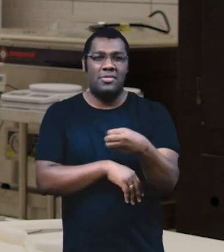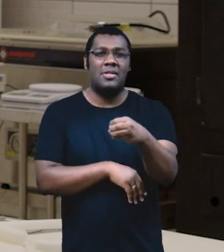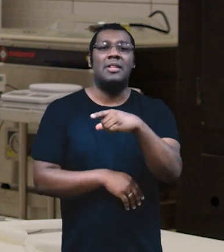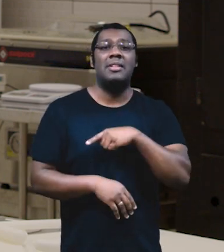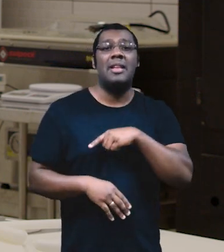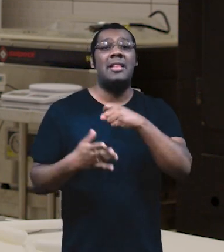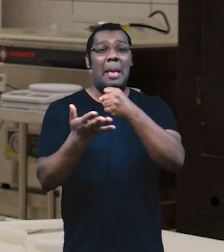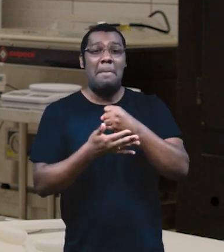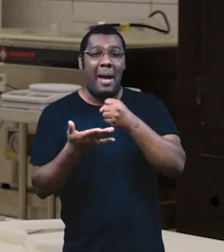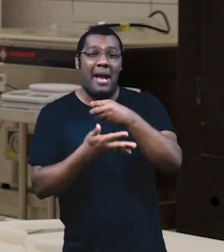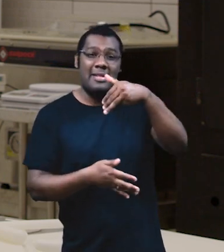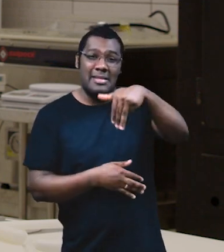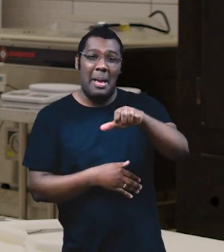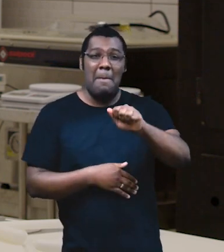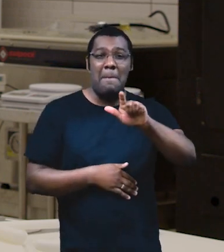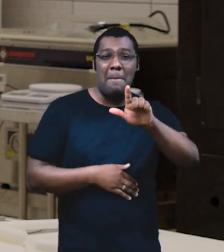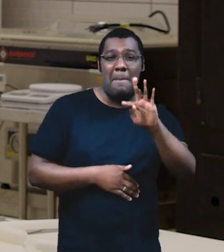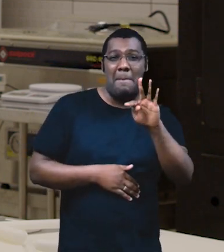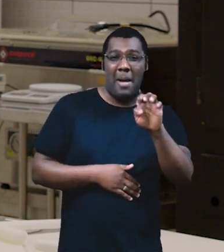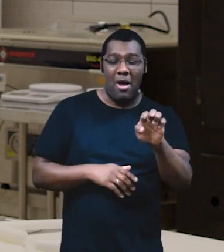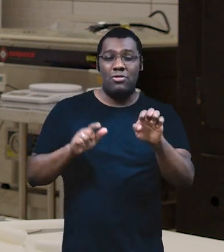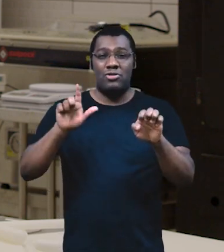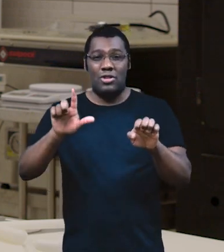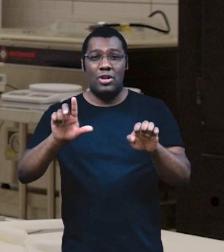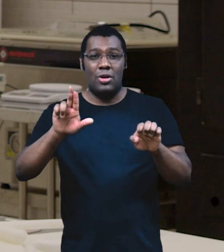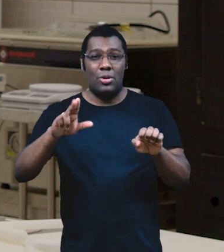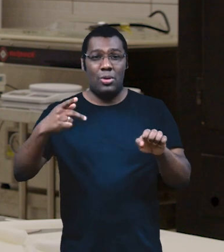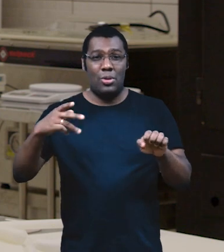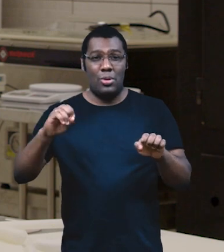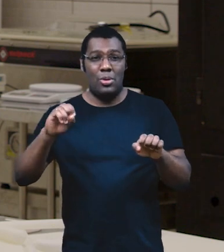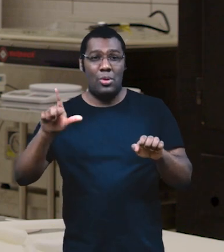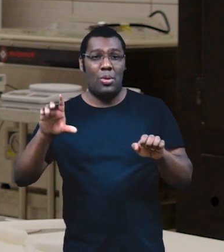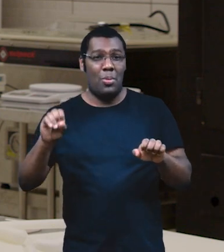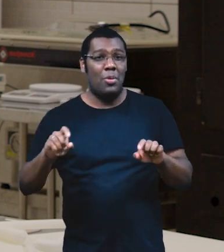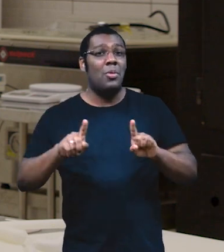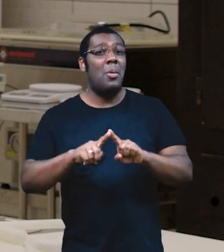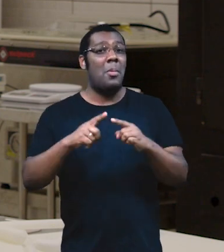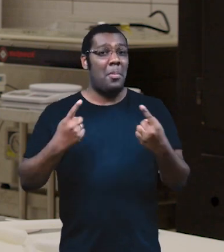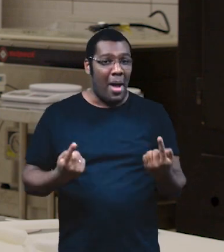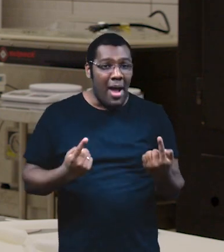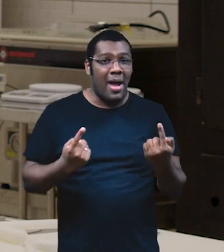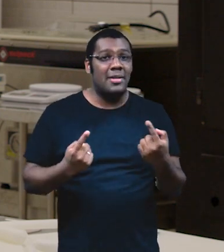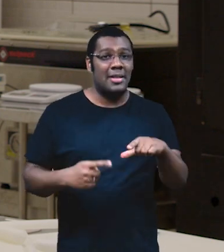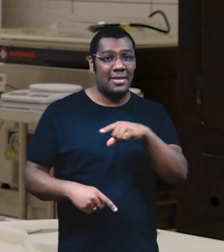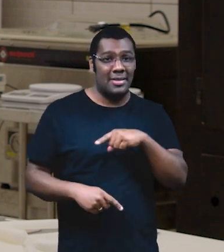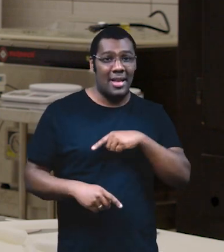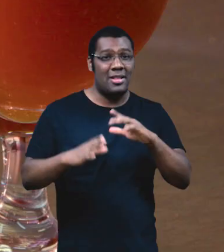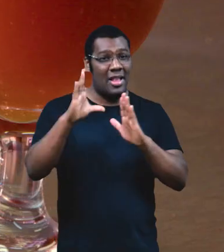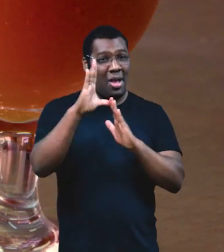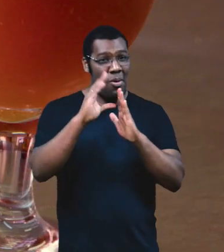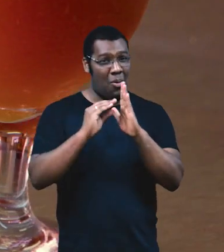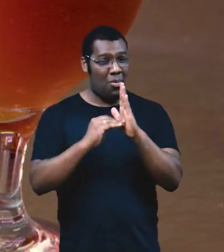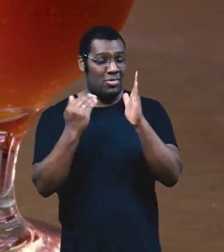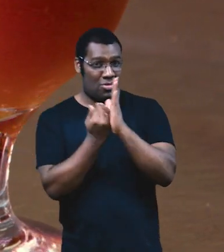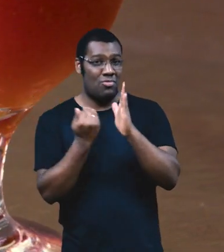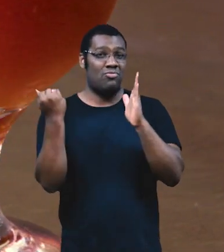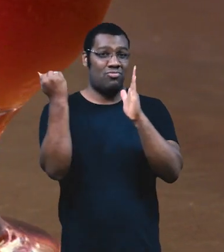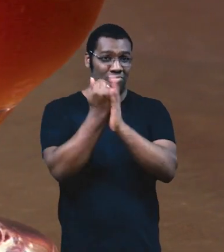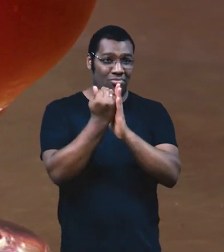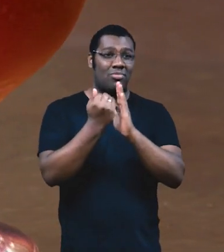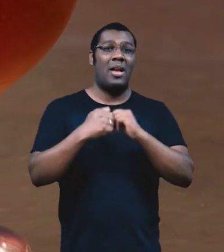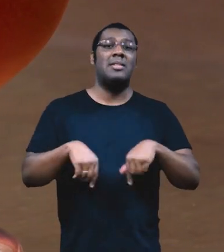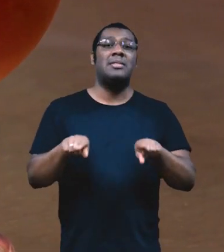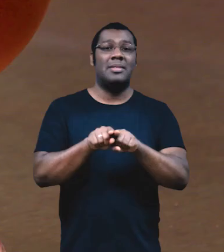levedura. Com isso daí nós tivemos um grão de bico no momento de processamento que foi totalmente diferente e a pimenta também, dando produtos